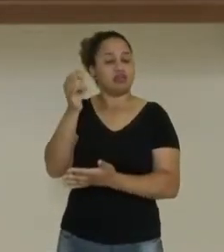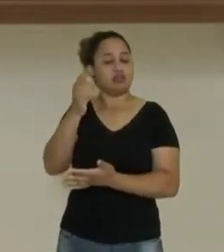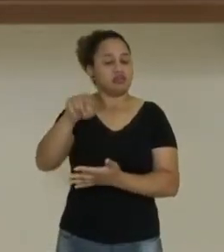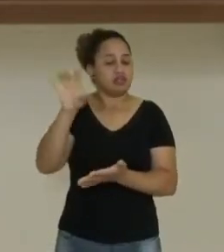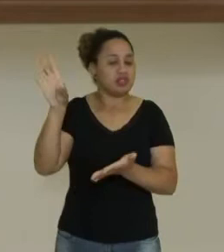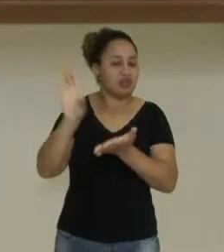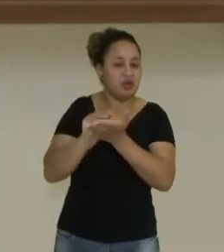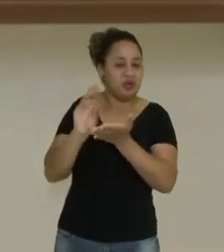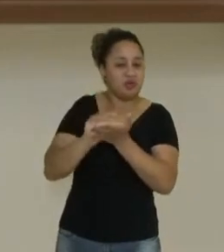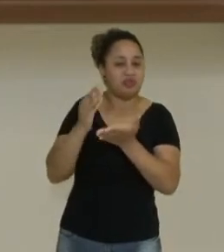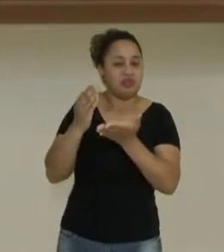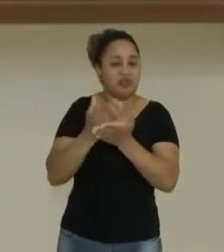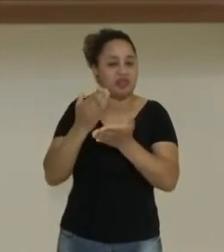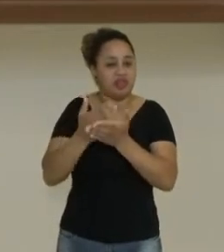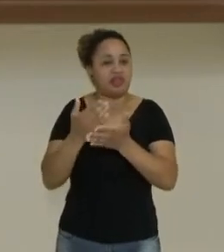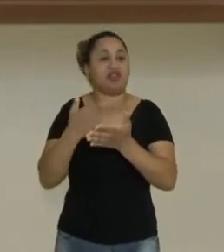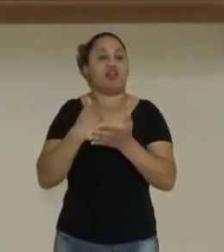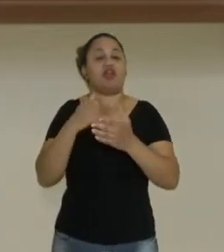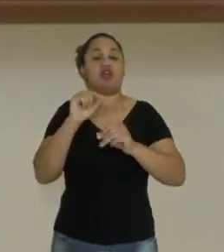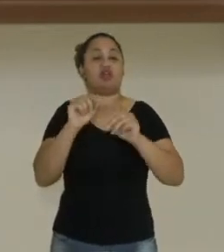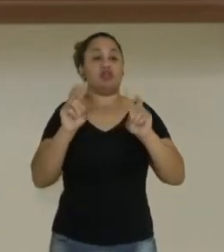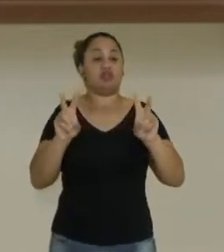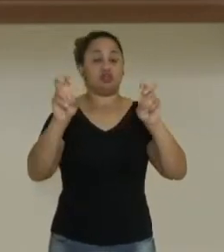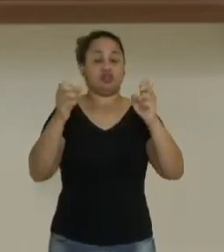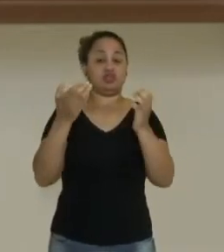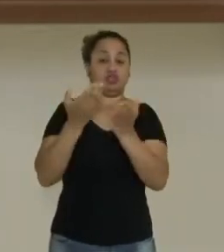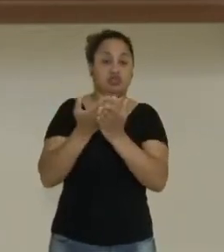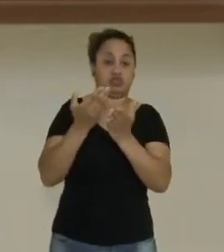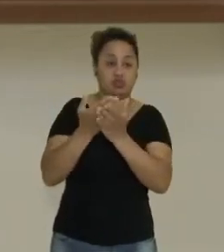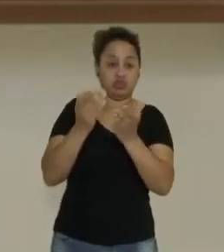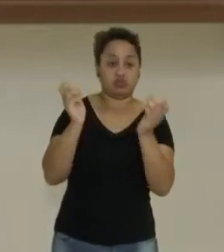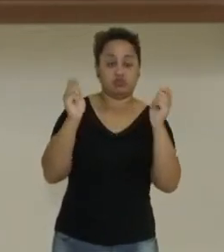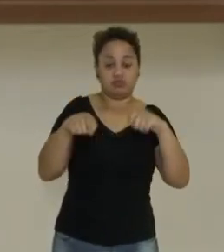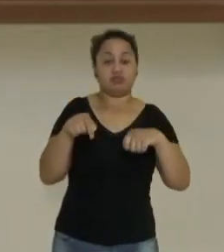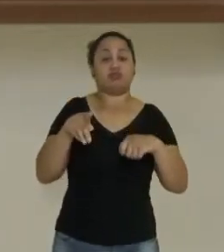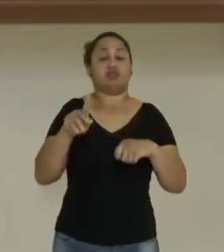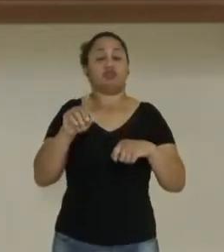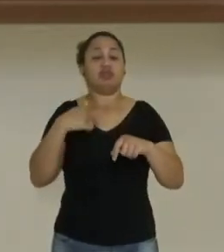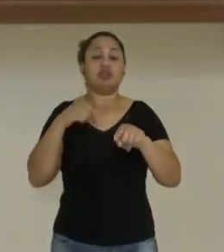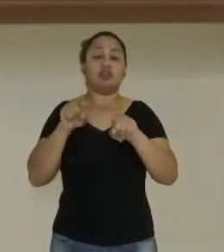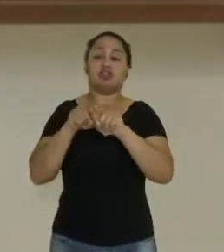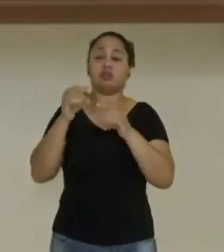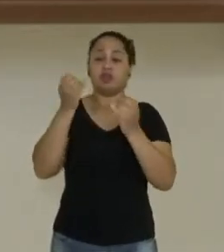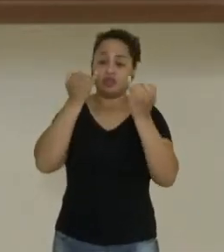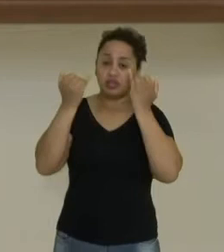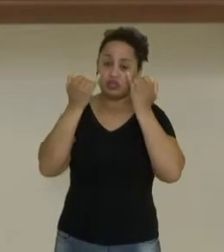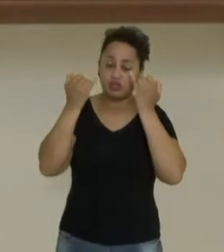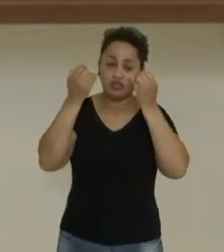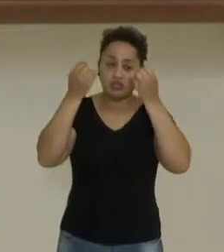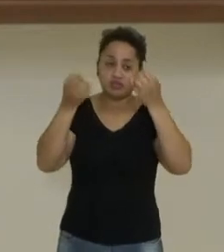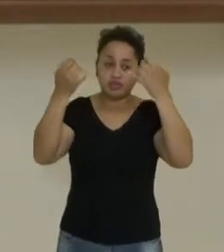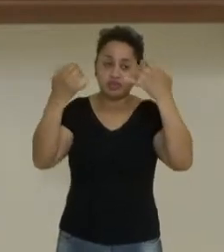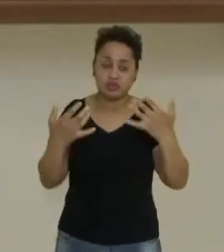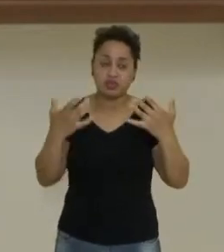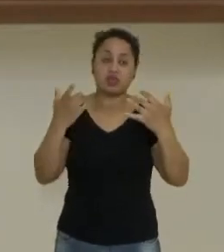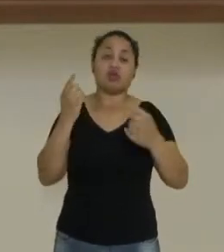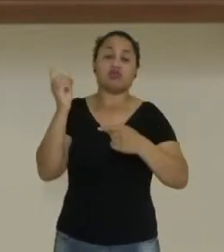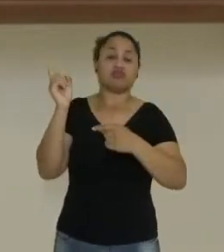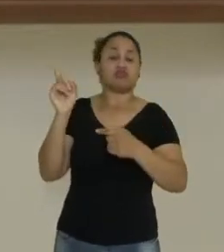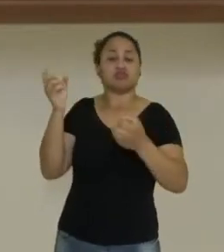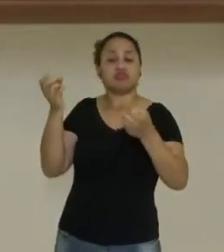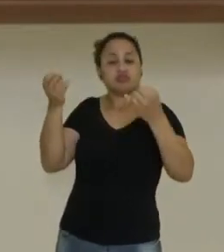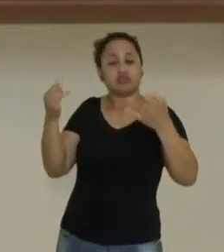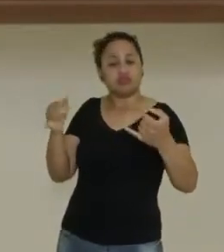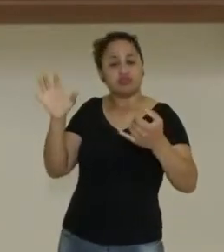você anote aí o nosso título da aula, que é probabilidade, e a descrição, ou seja, a definição